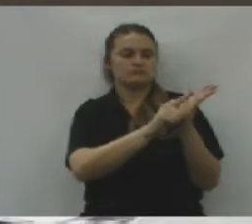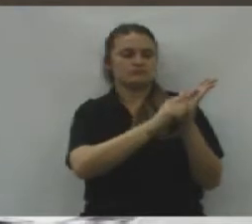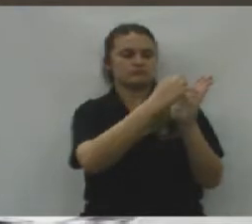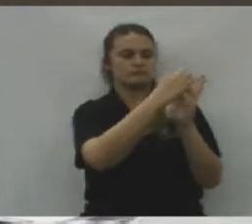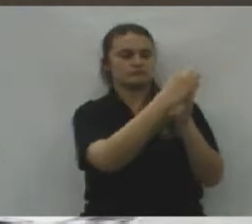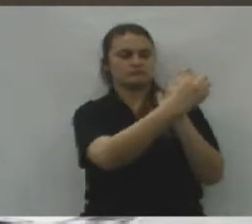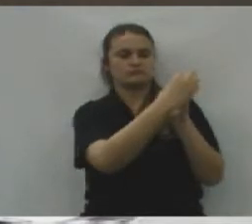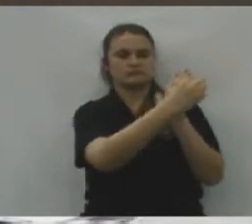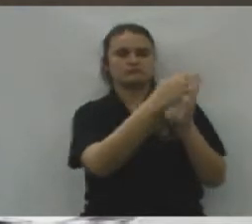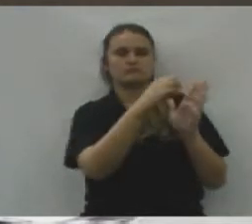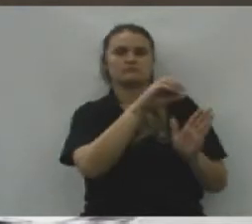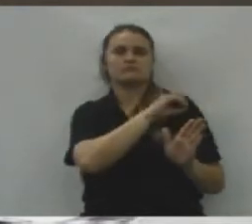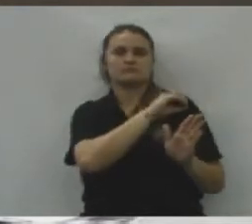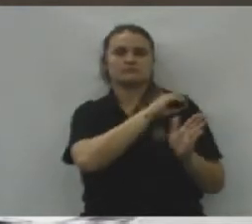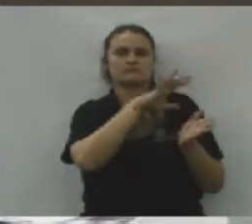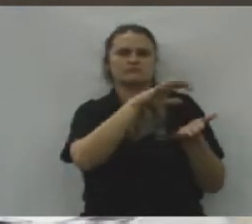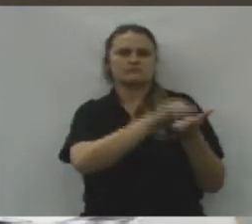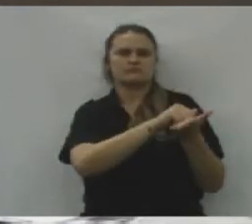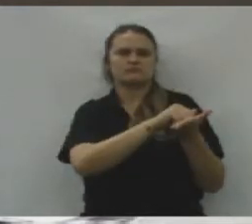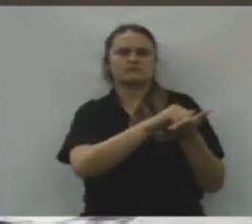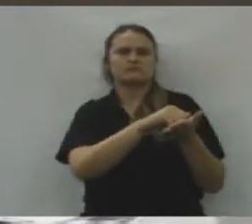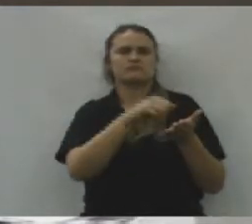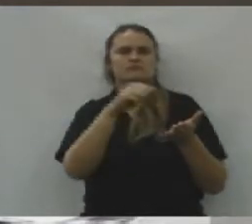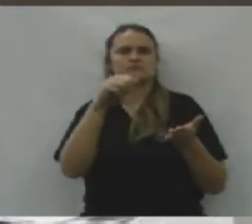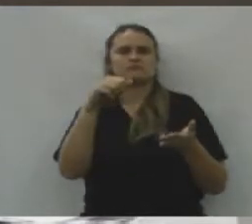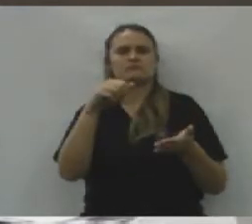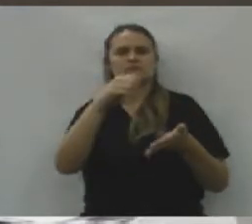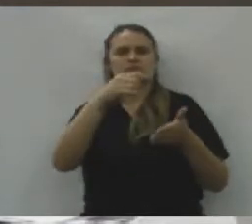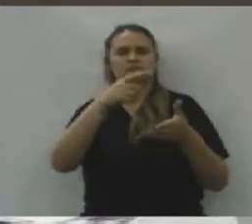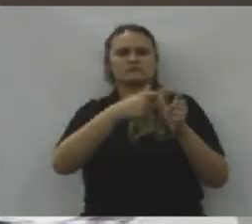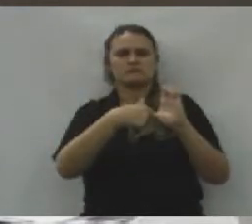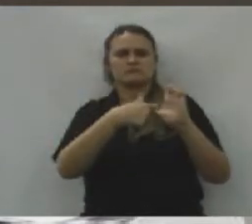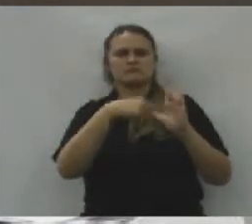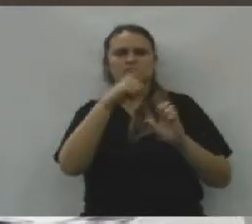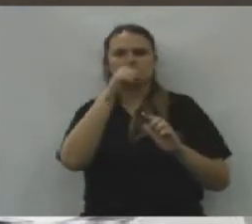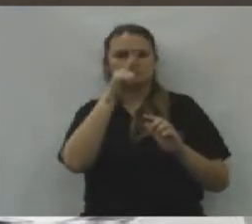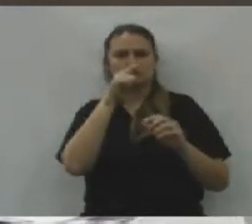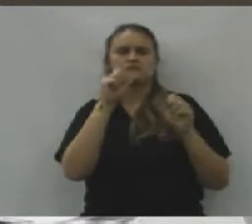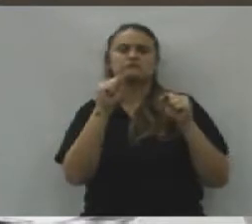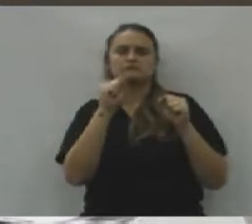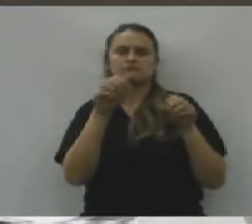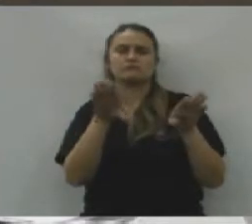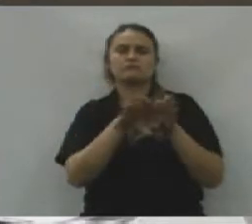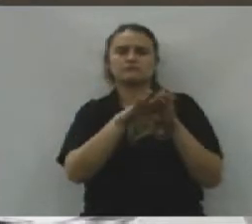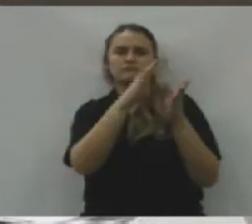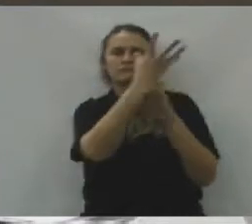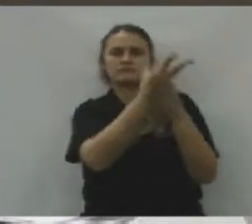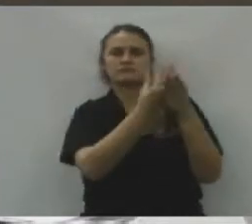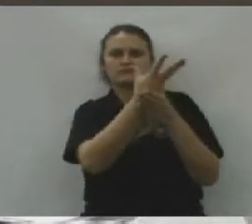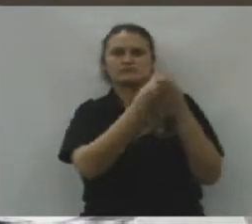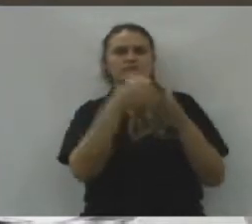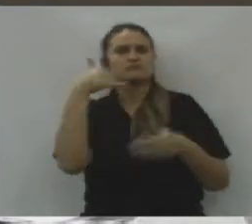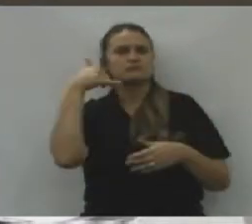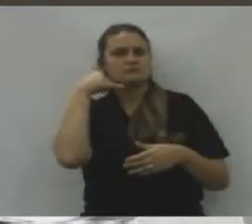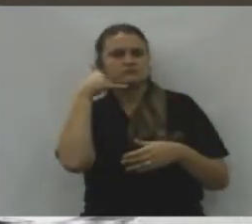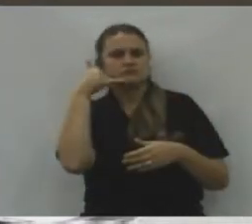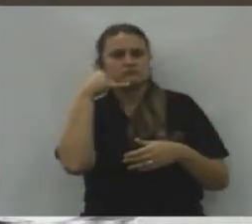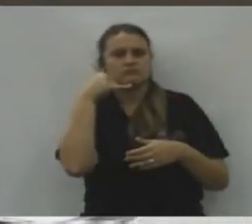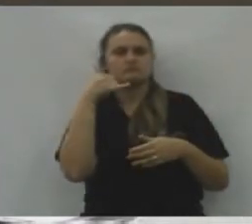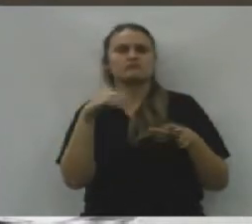matrícula. Para consultar essas informações, utilize o aplicativo para o celular, tablet,